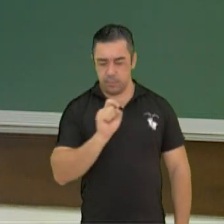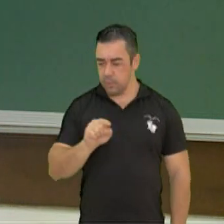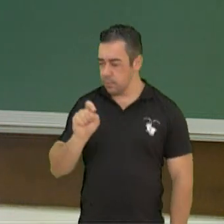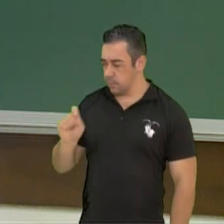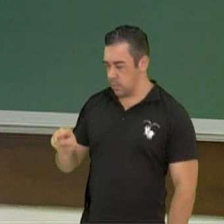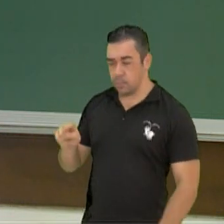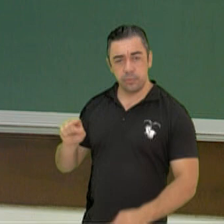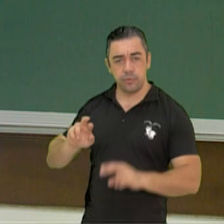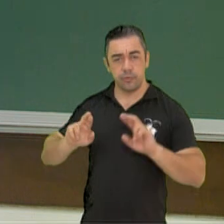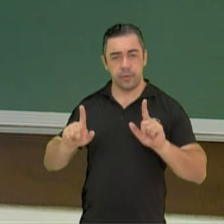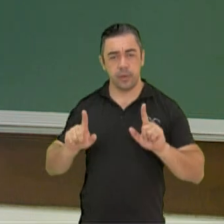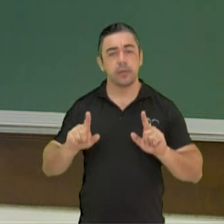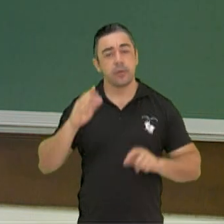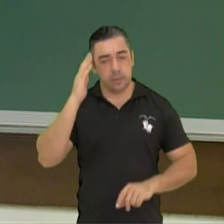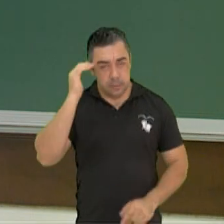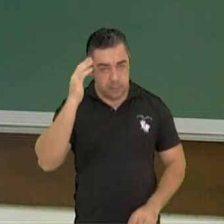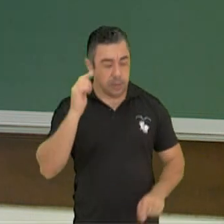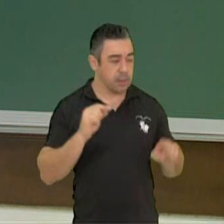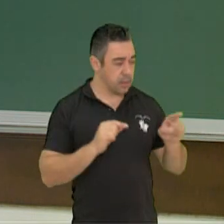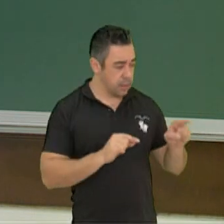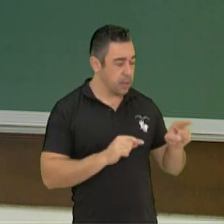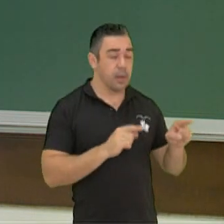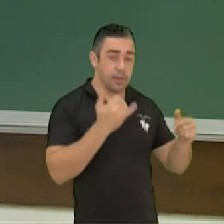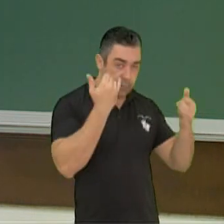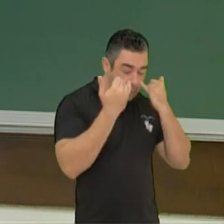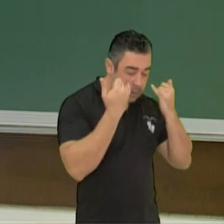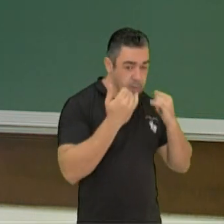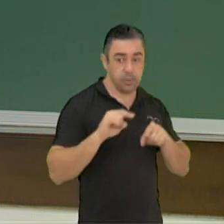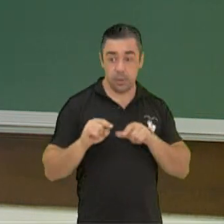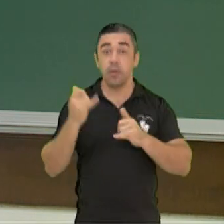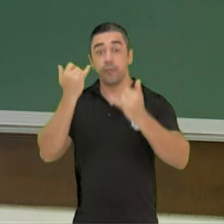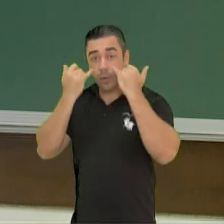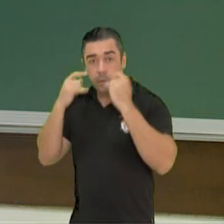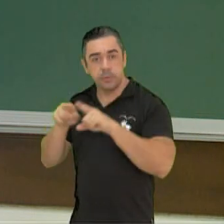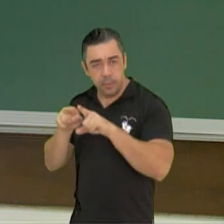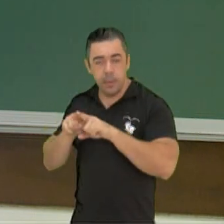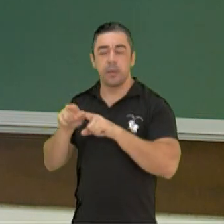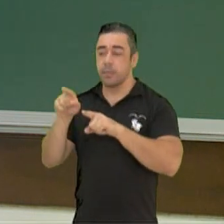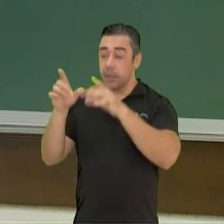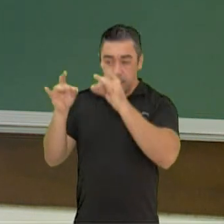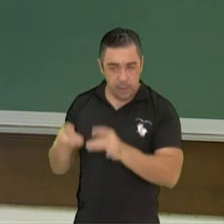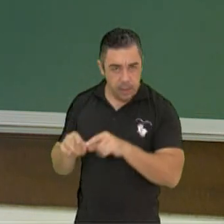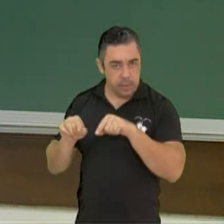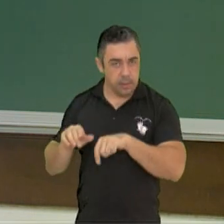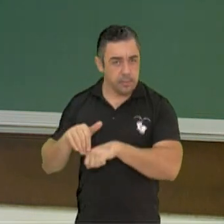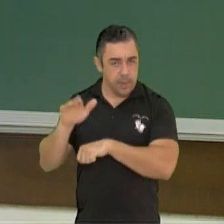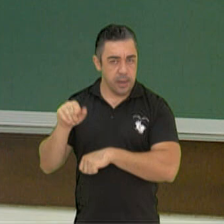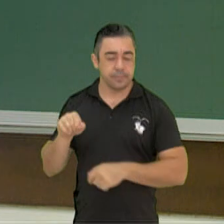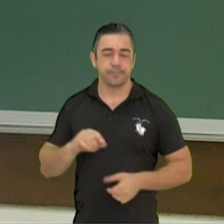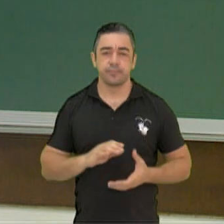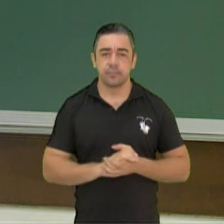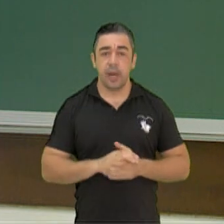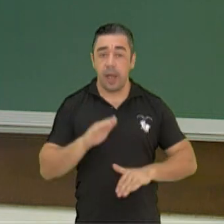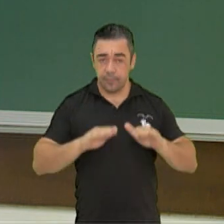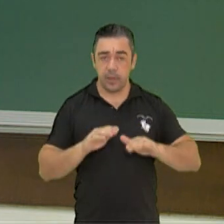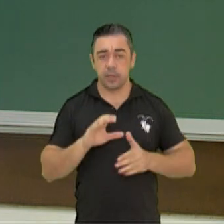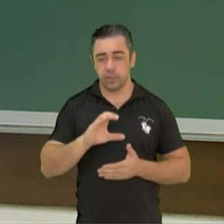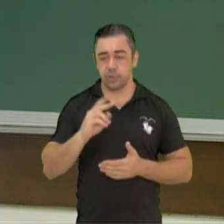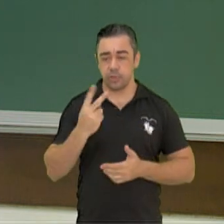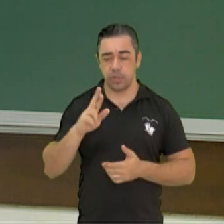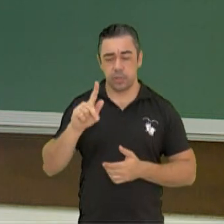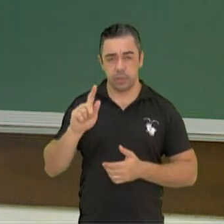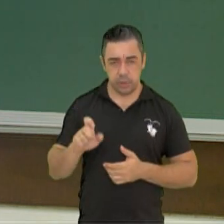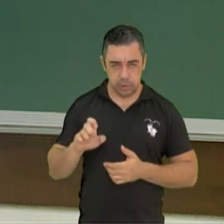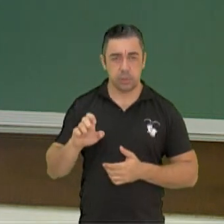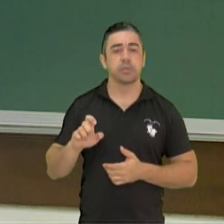que a notícia e a reportagem são dados jornalísticos, sei também que a charge está inserida também nos jornais impressos